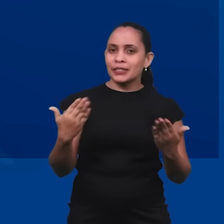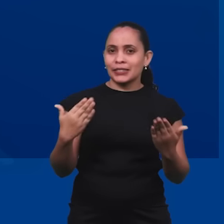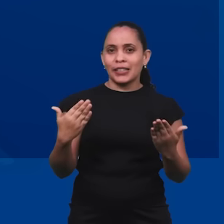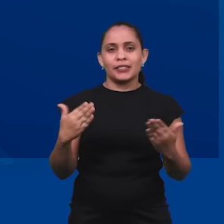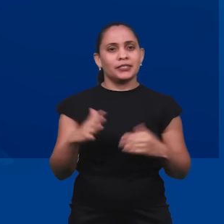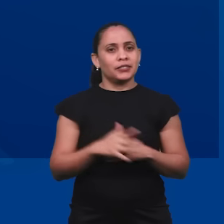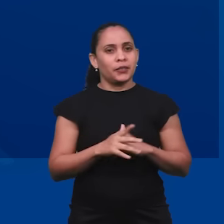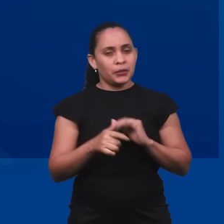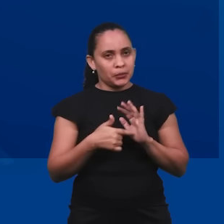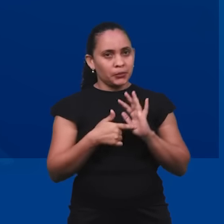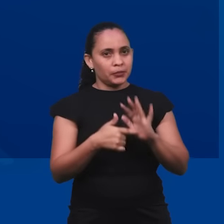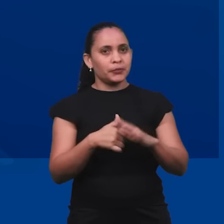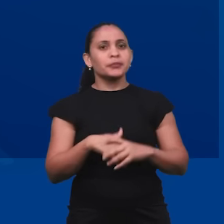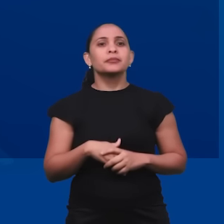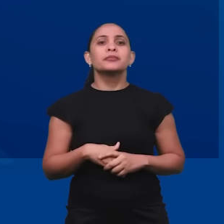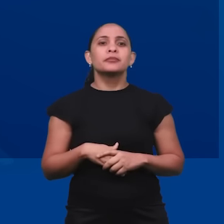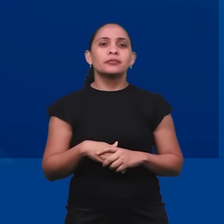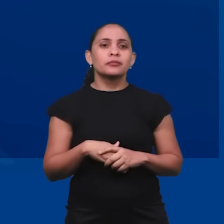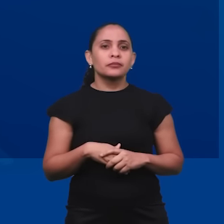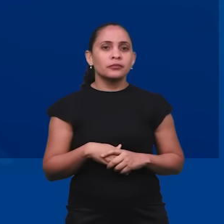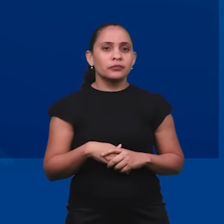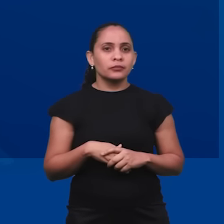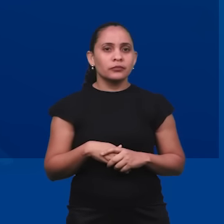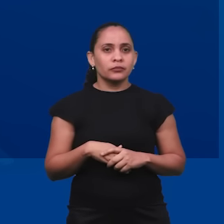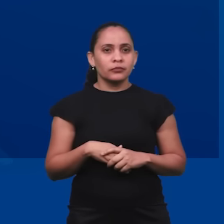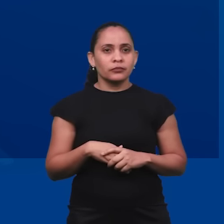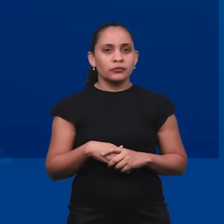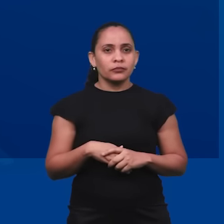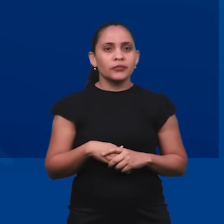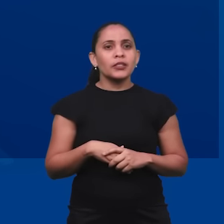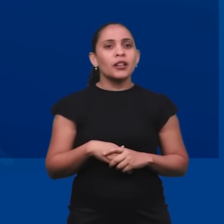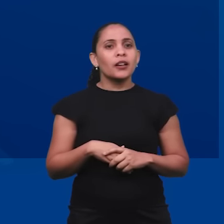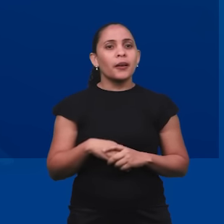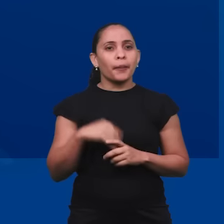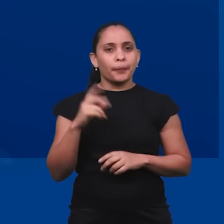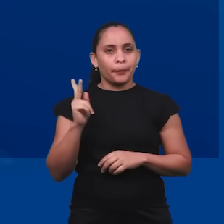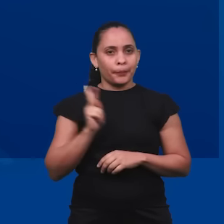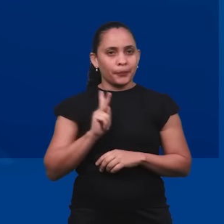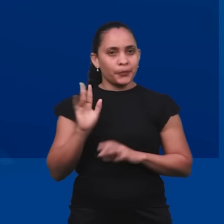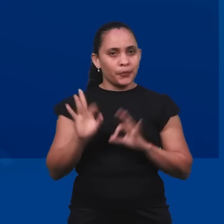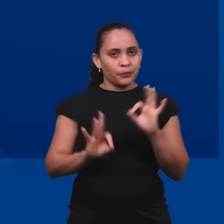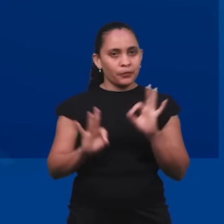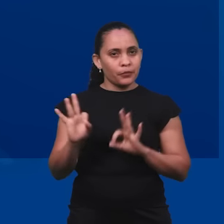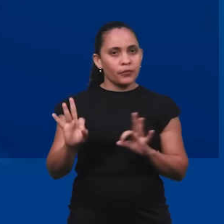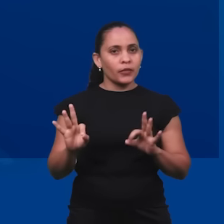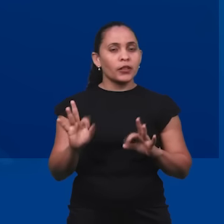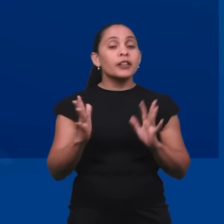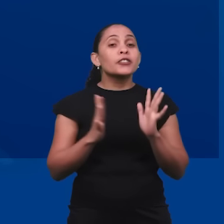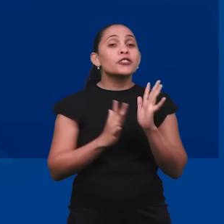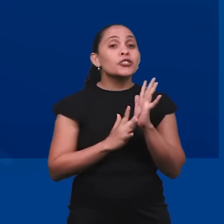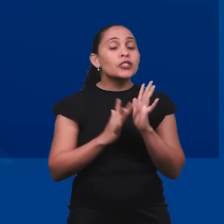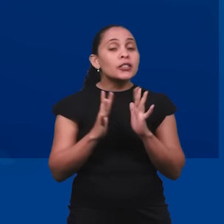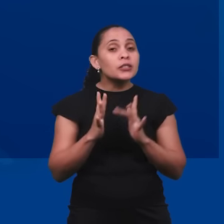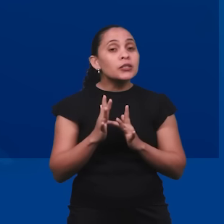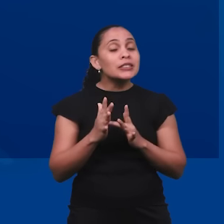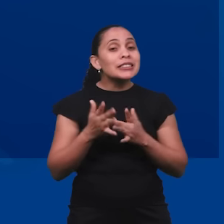né, Carolzinha? Olha aqui o que a tia preparou. Onde